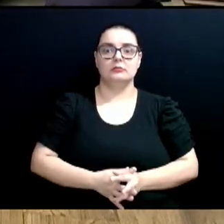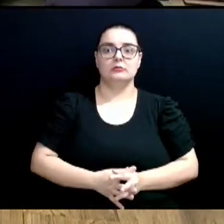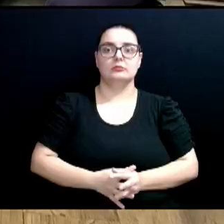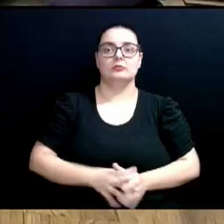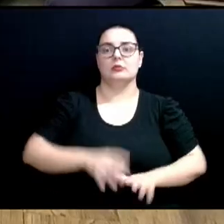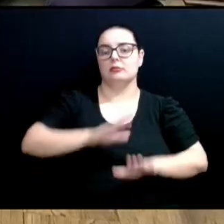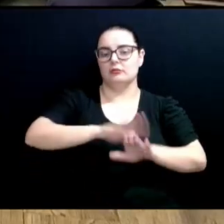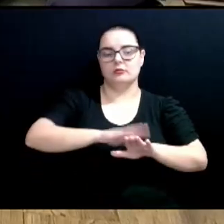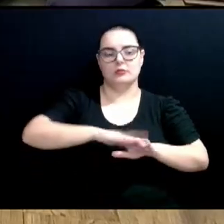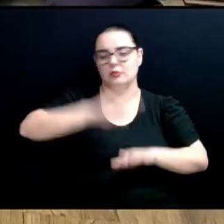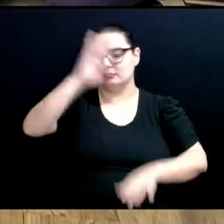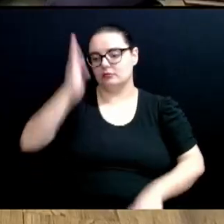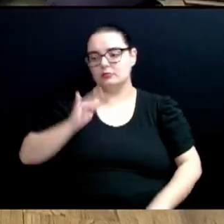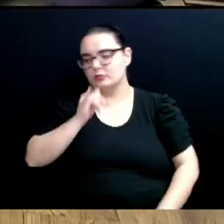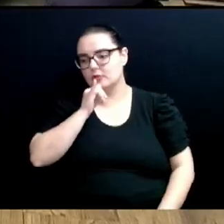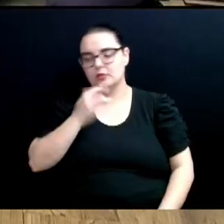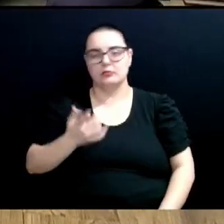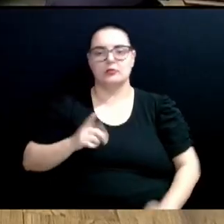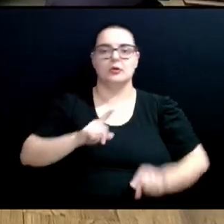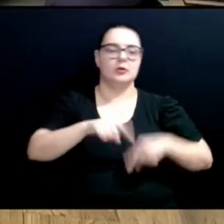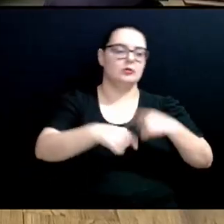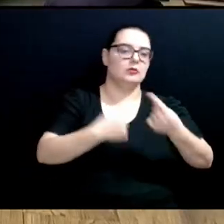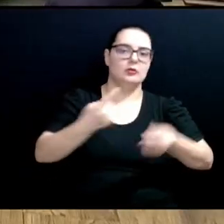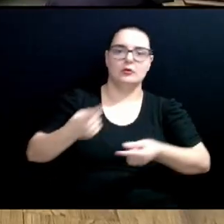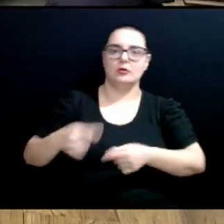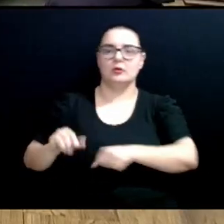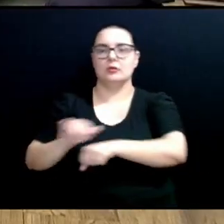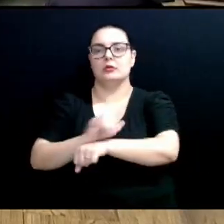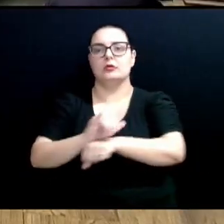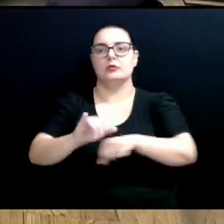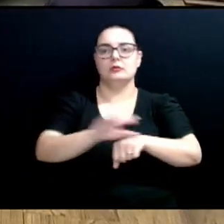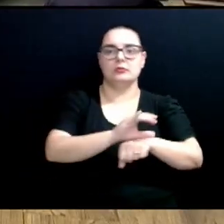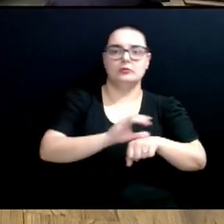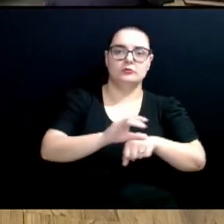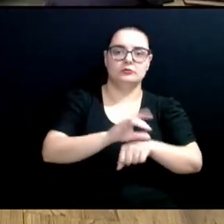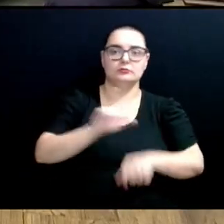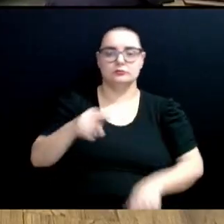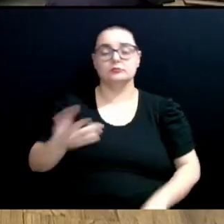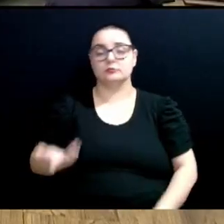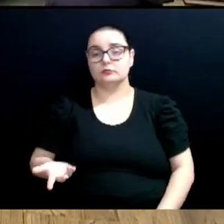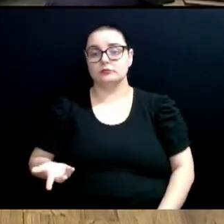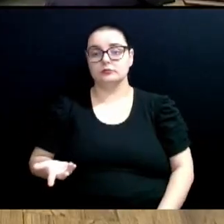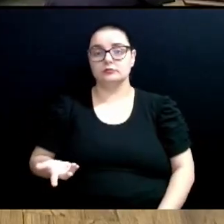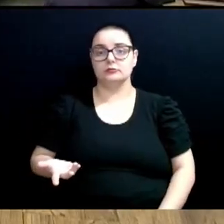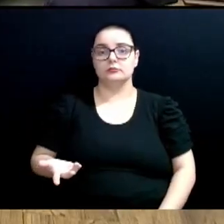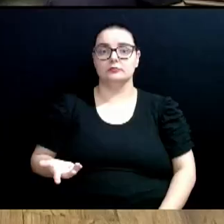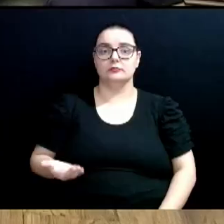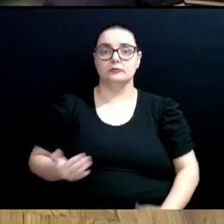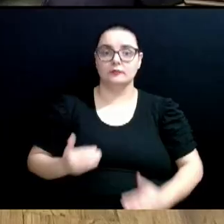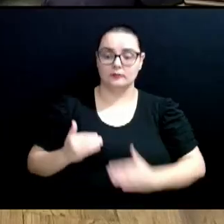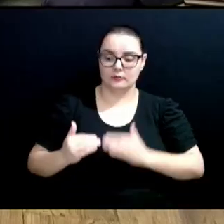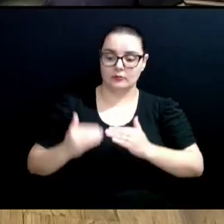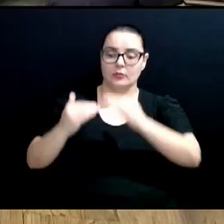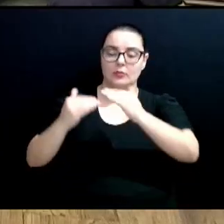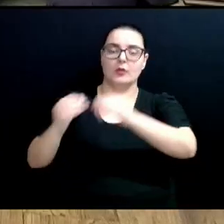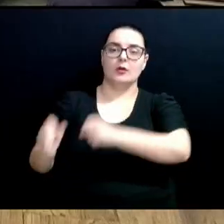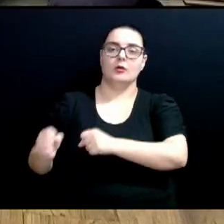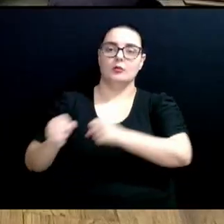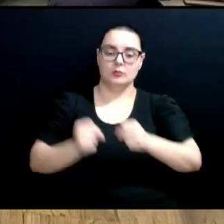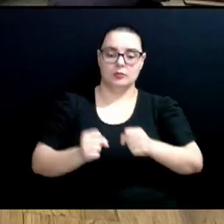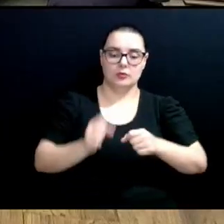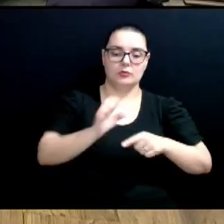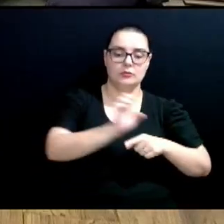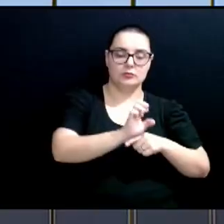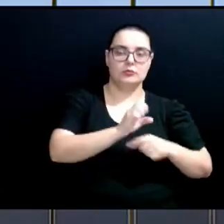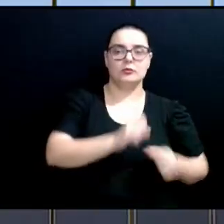exemplo, em outros instrumentos constitucionais, que é a formação dos poderes do Estado,